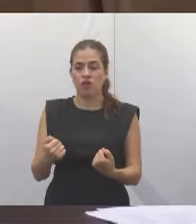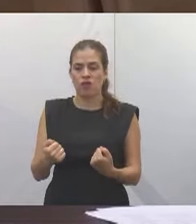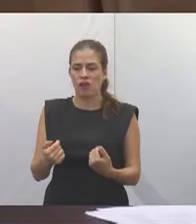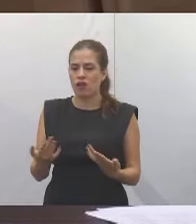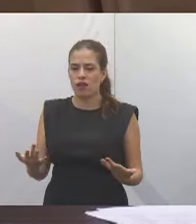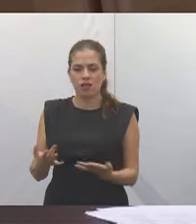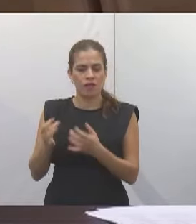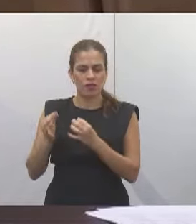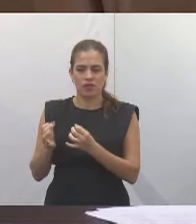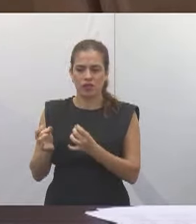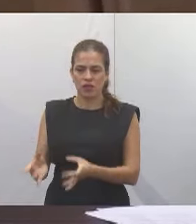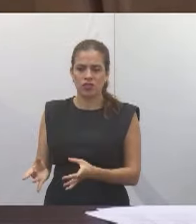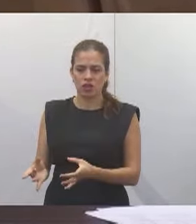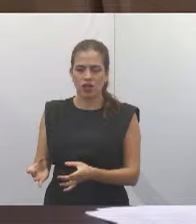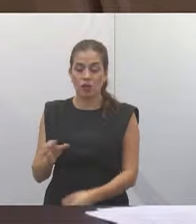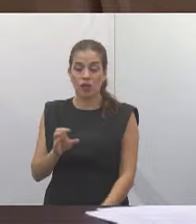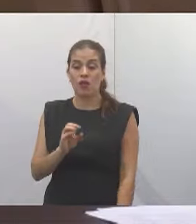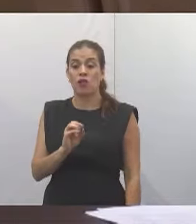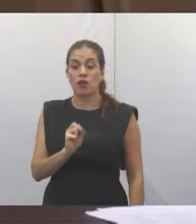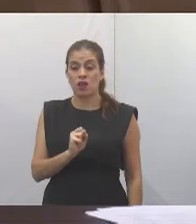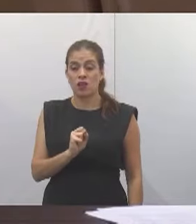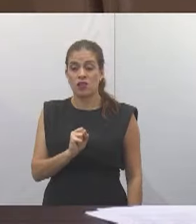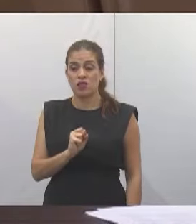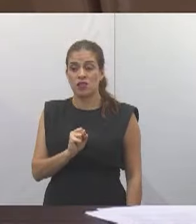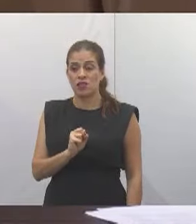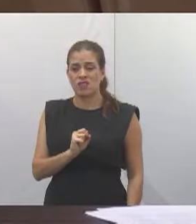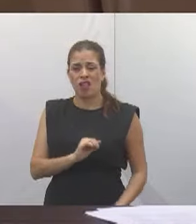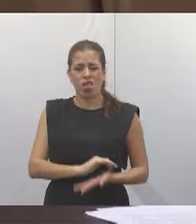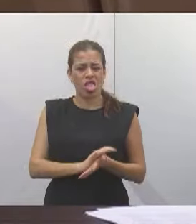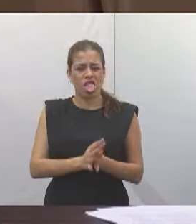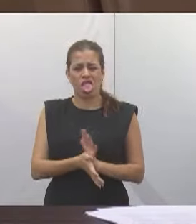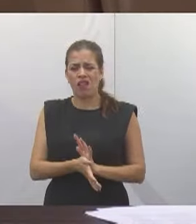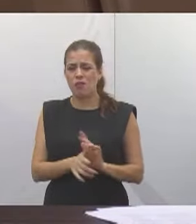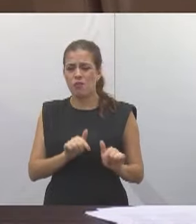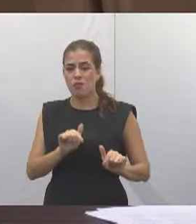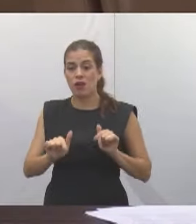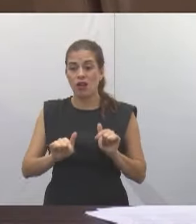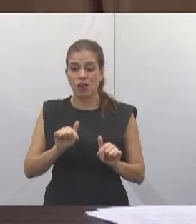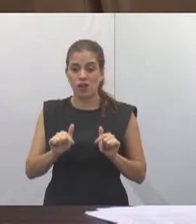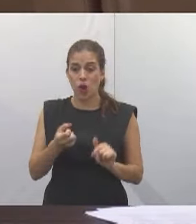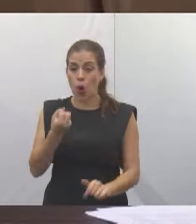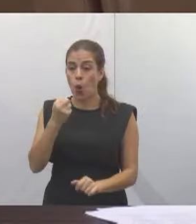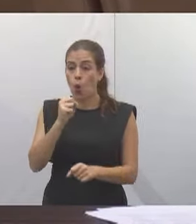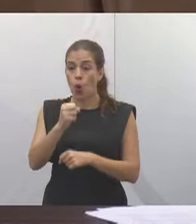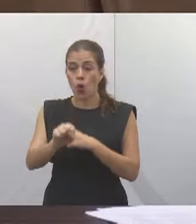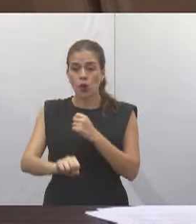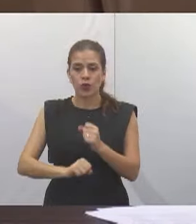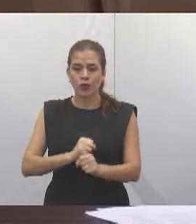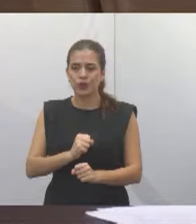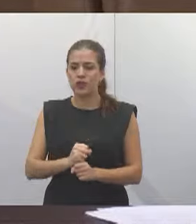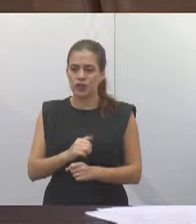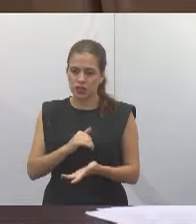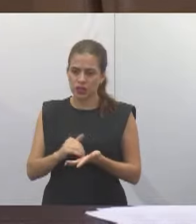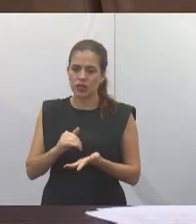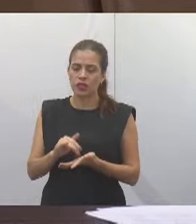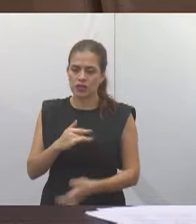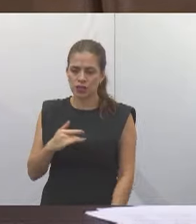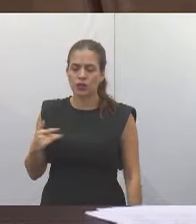deixar uma OS estragar todo o trabalho de 8 anos da Secretaria de